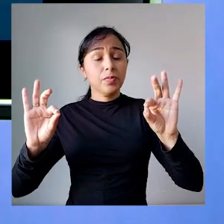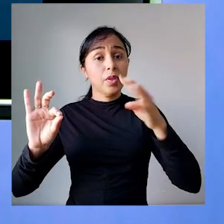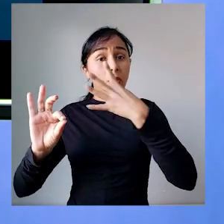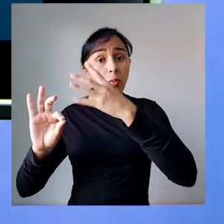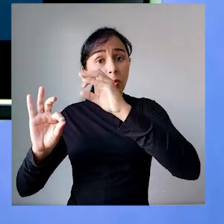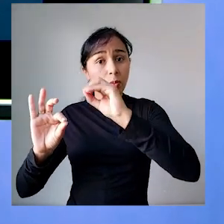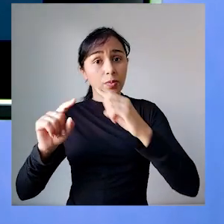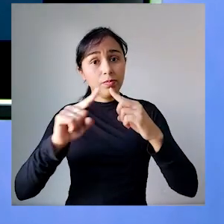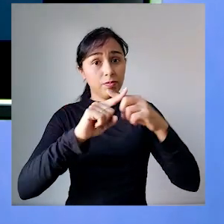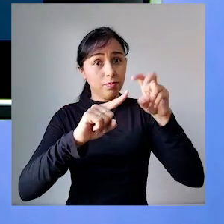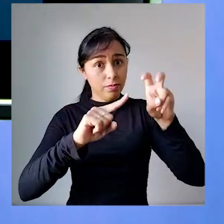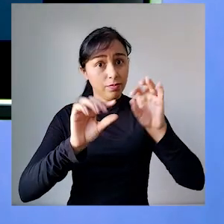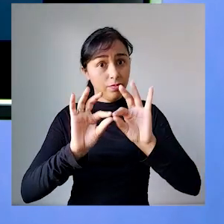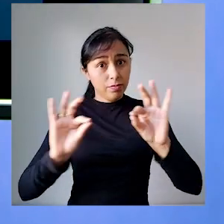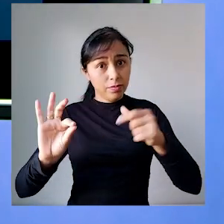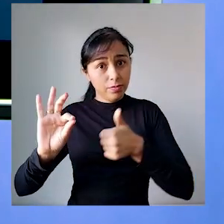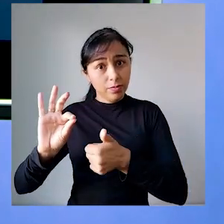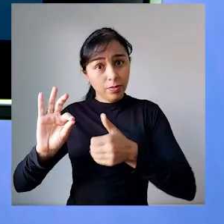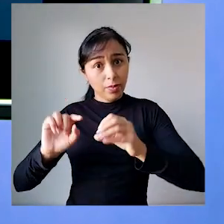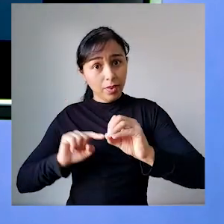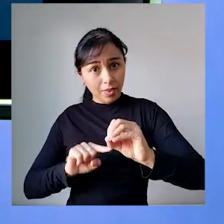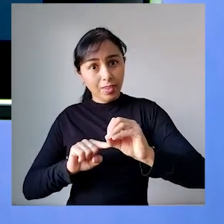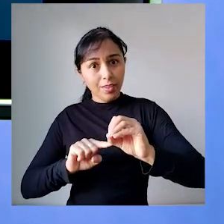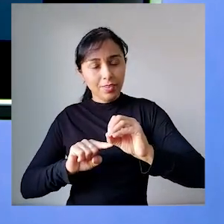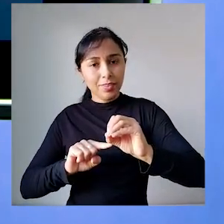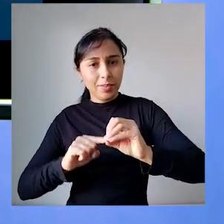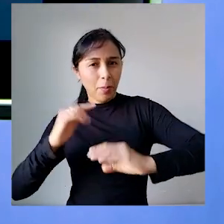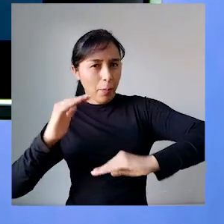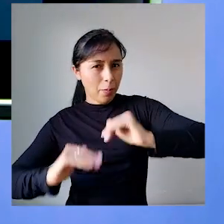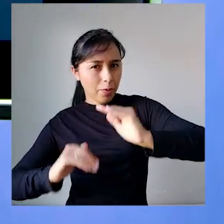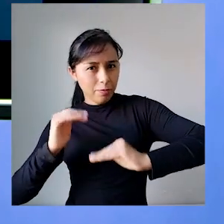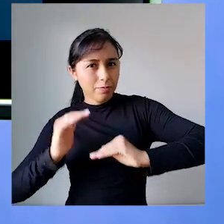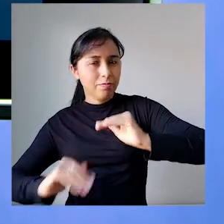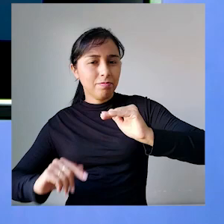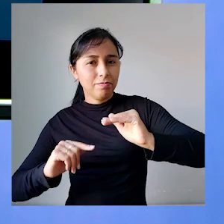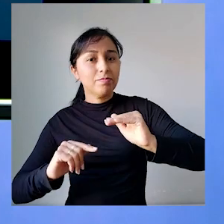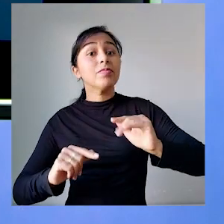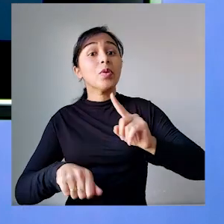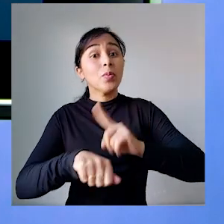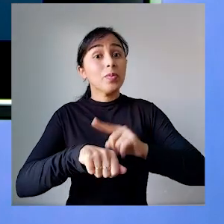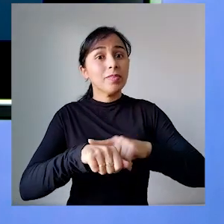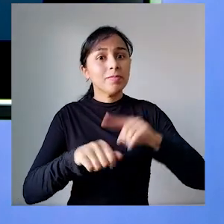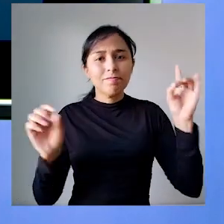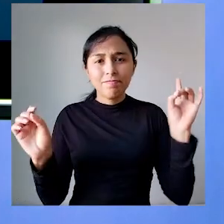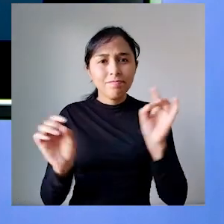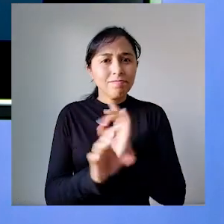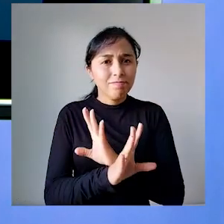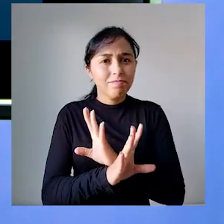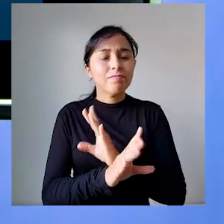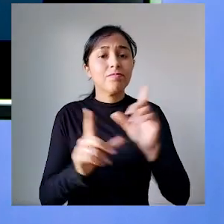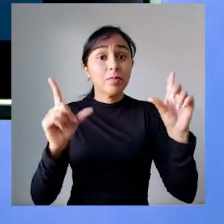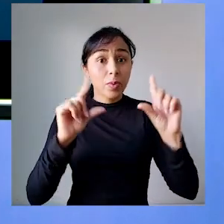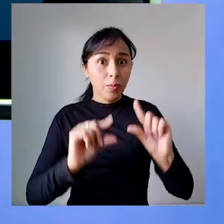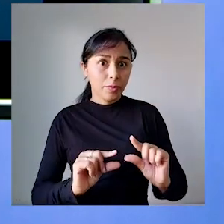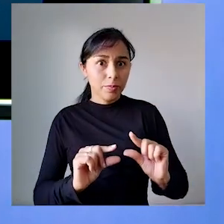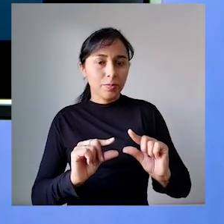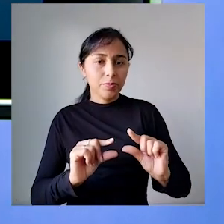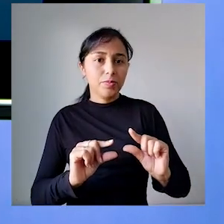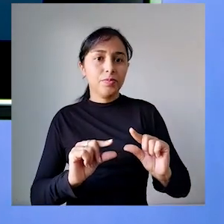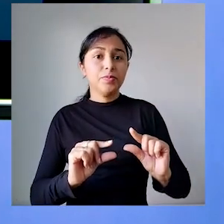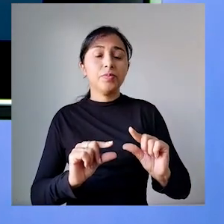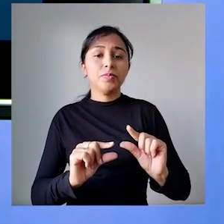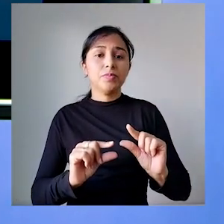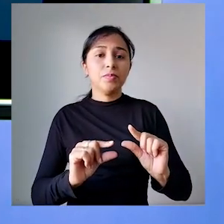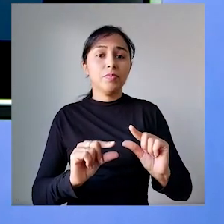ó, como eu vou terminar mais rápido, o que é que eu vou fazer? Vou jogar o menor número para cima, porque as grandezas aqui